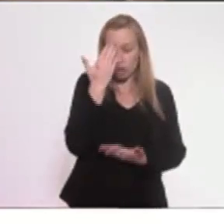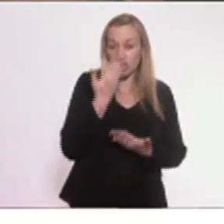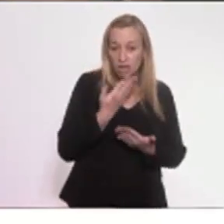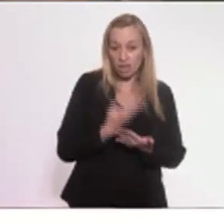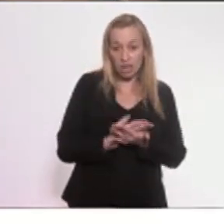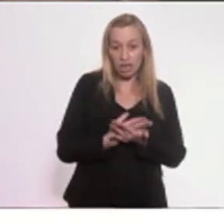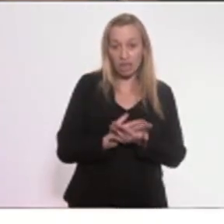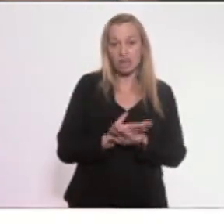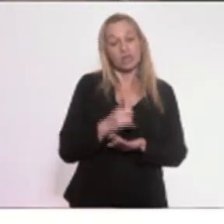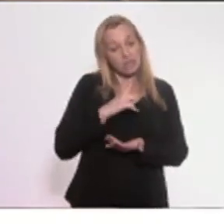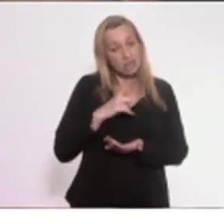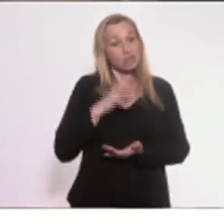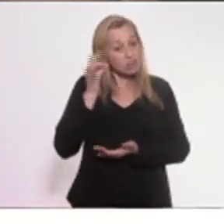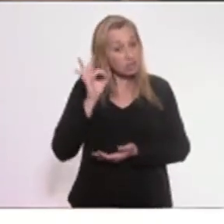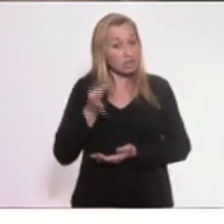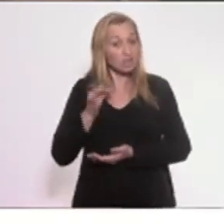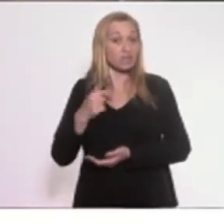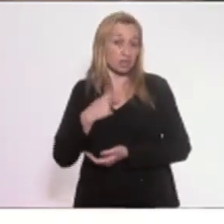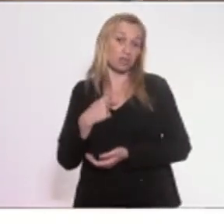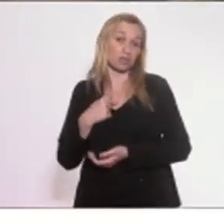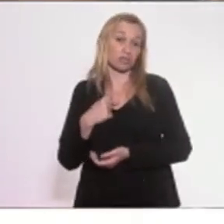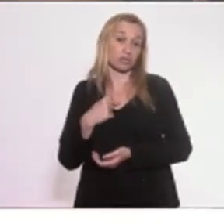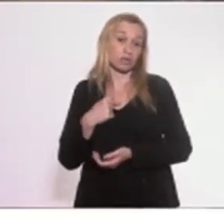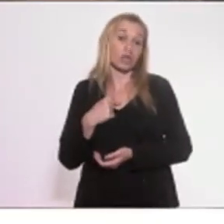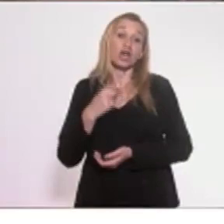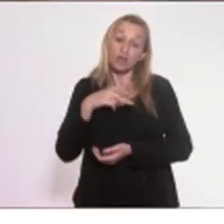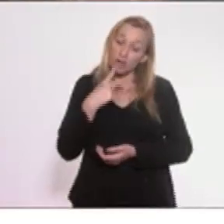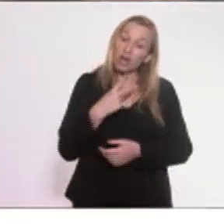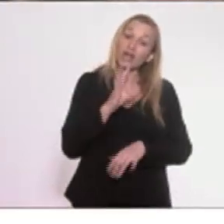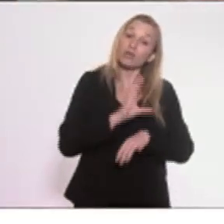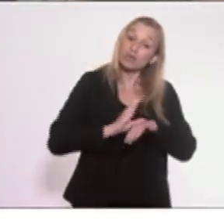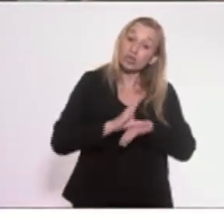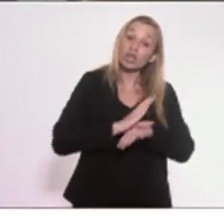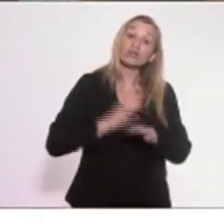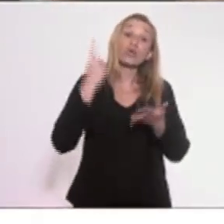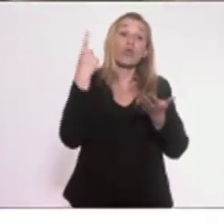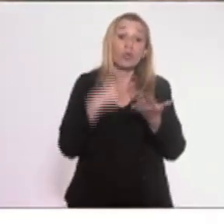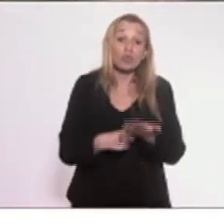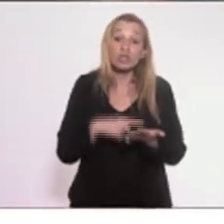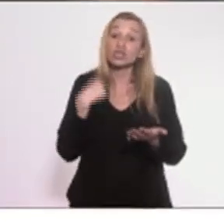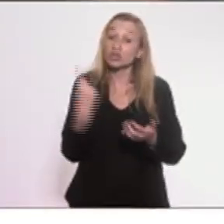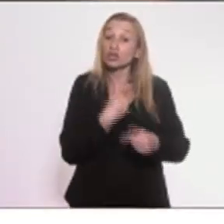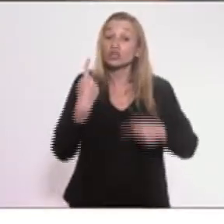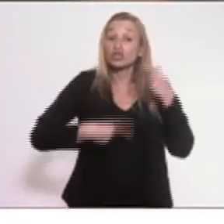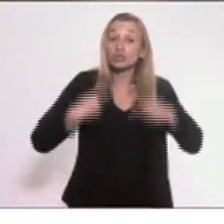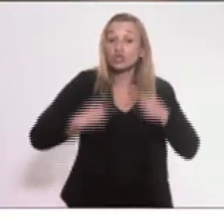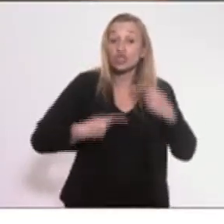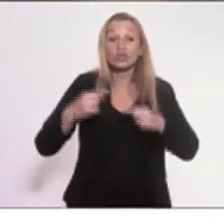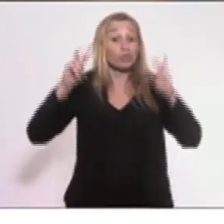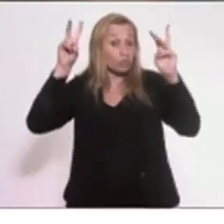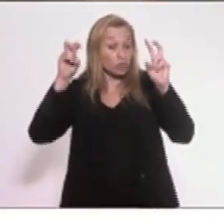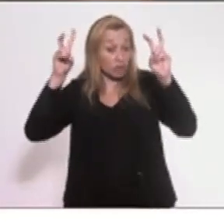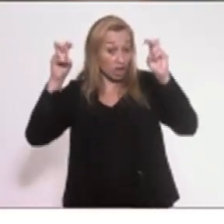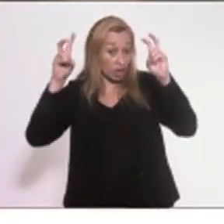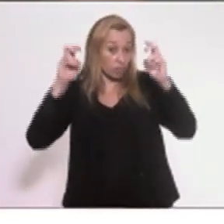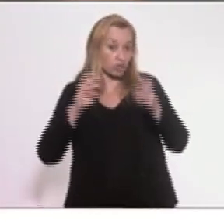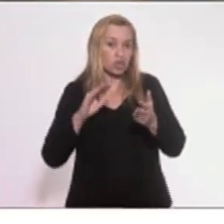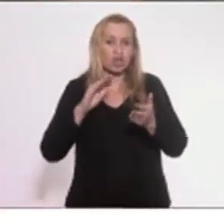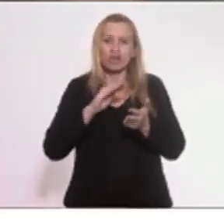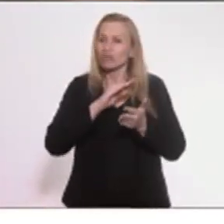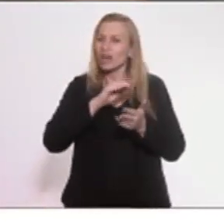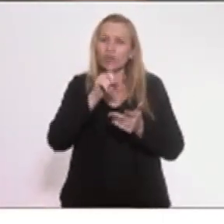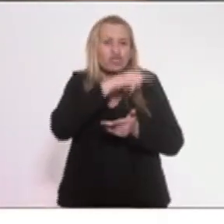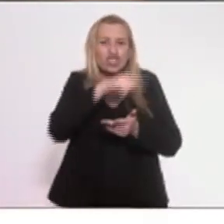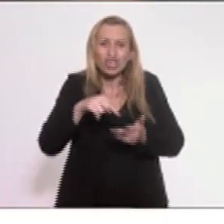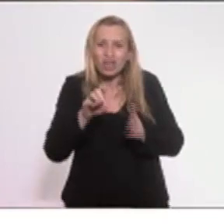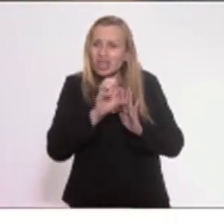razão. Porque a questão aqui não é... Eu dei pela constitucionalidade com o compromisso de que nós debatêssemos o tema sem excluir as emendas, num